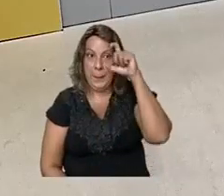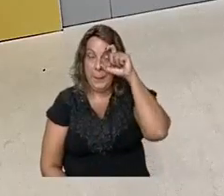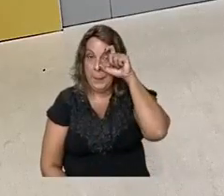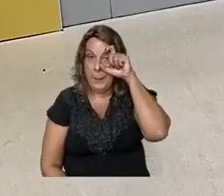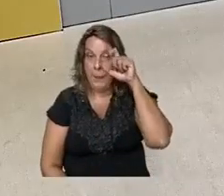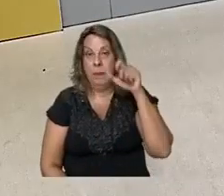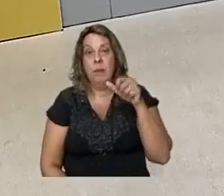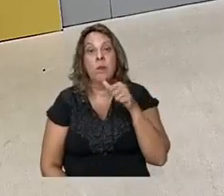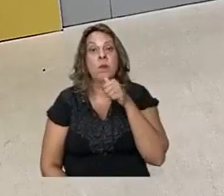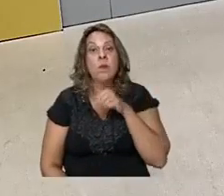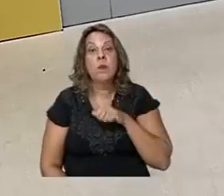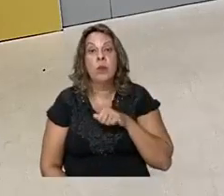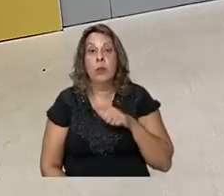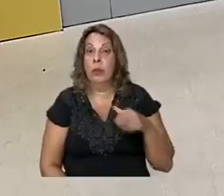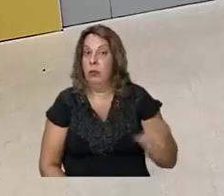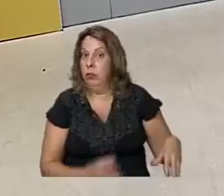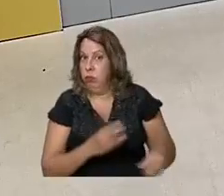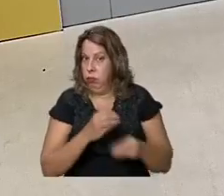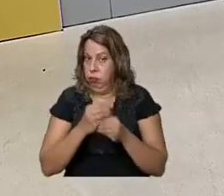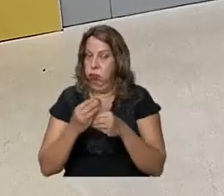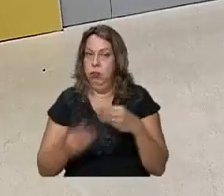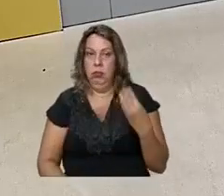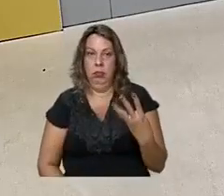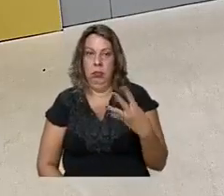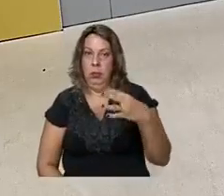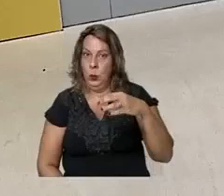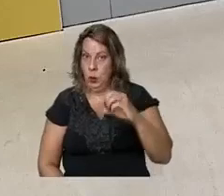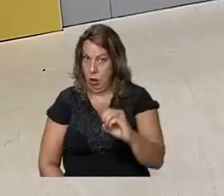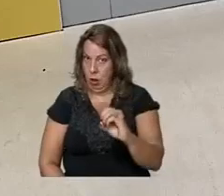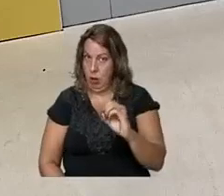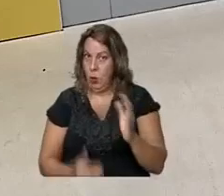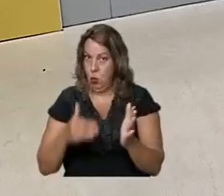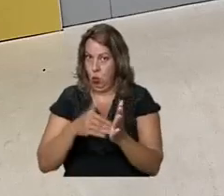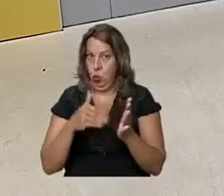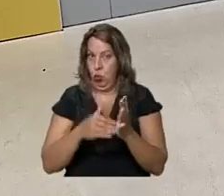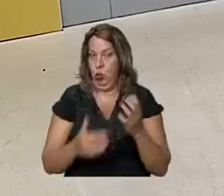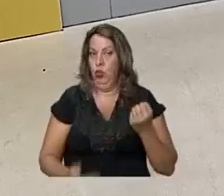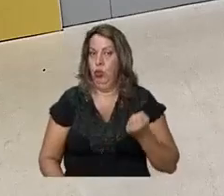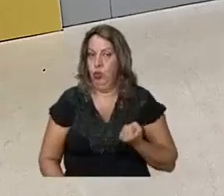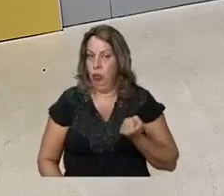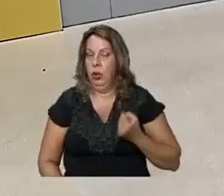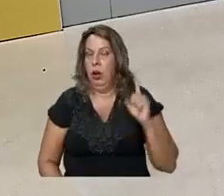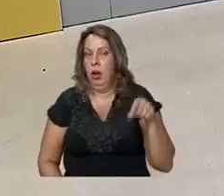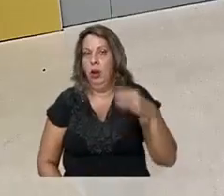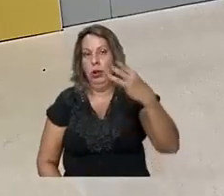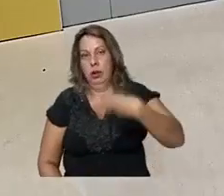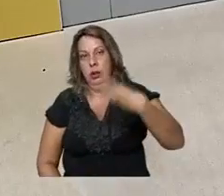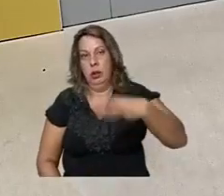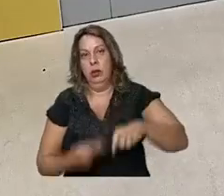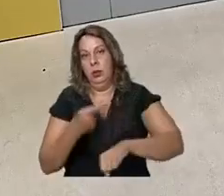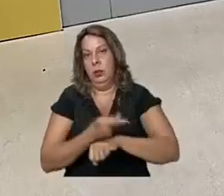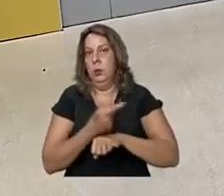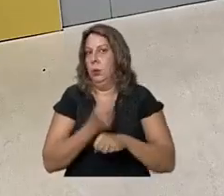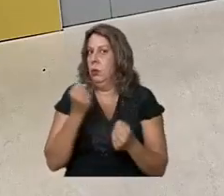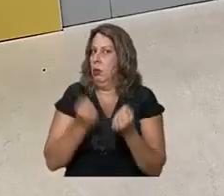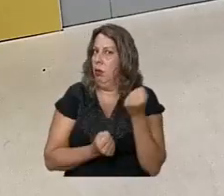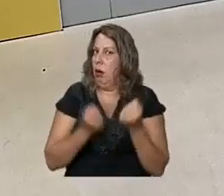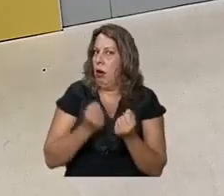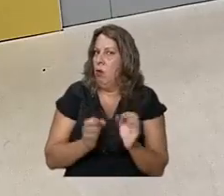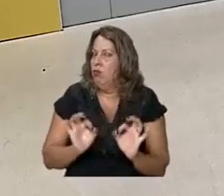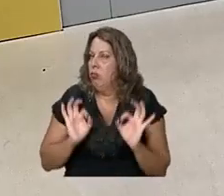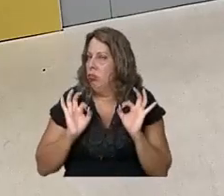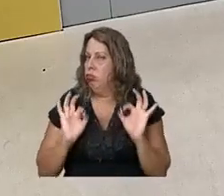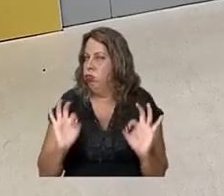alô, Jaqueline Cruz. 40, última bola chamada por você. Está valendo o nosso terceiro prêmio, um Fiat Mobi Easy 0